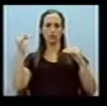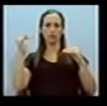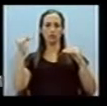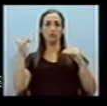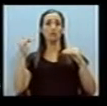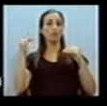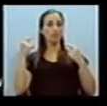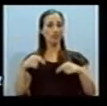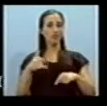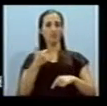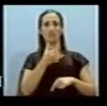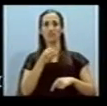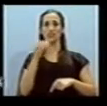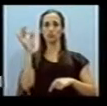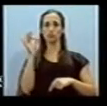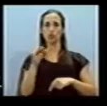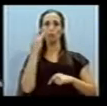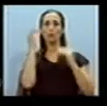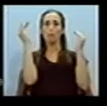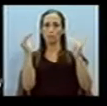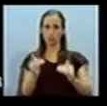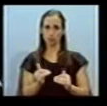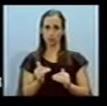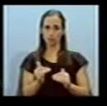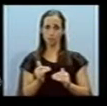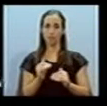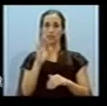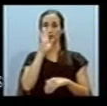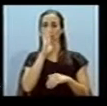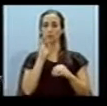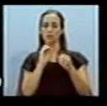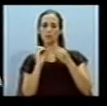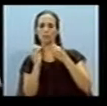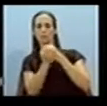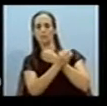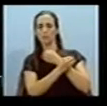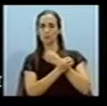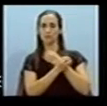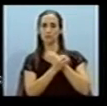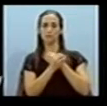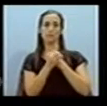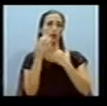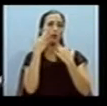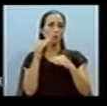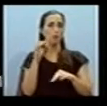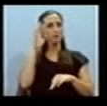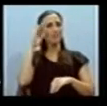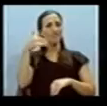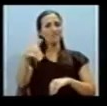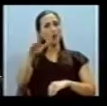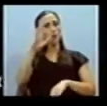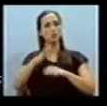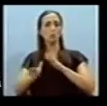20% de queda no seu brilho. E quando passa um eclipse é algo regular, é uma coisa periódica, nós sabemos que aquilo vai acontecer mais ou